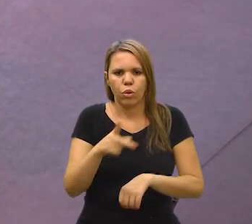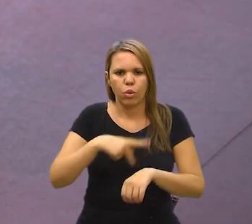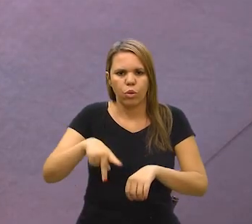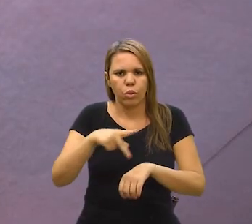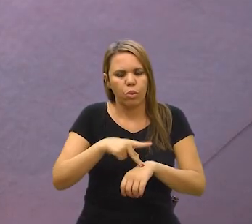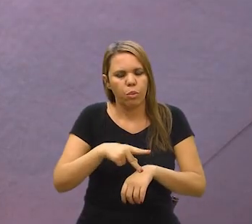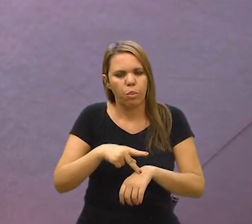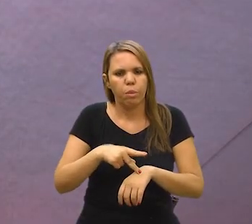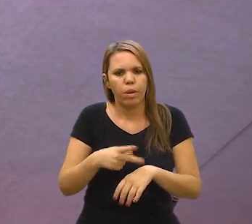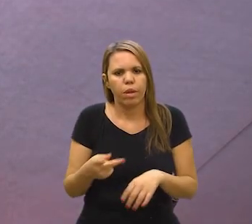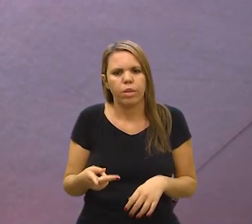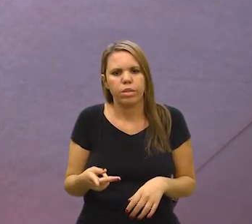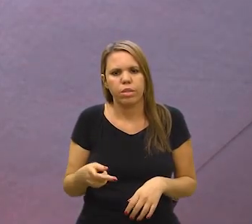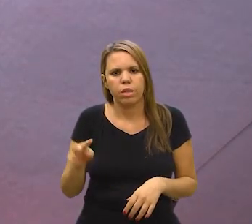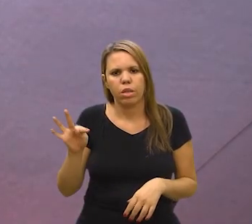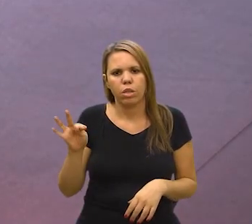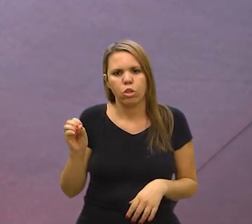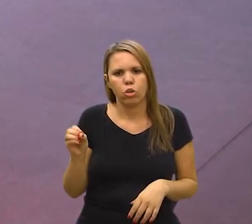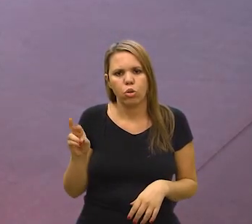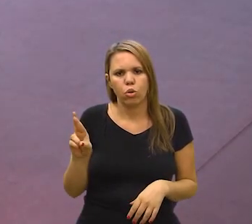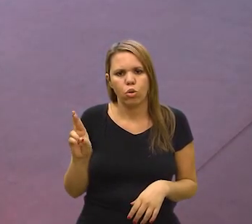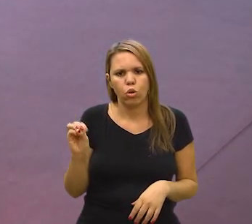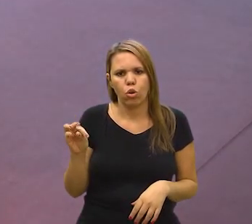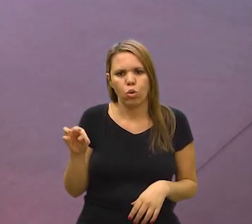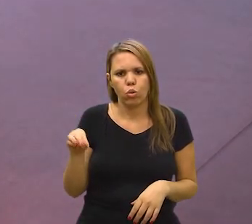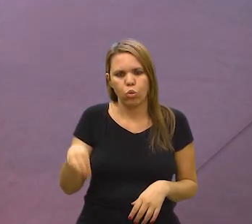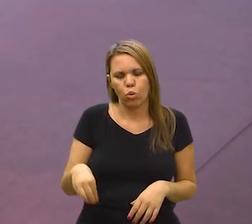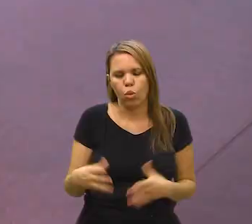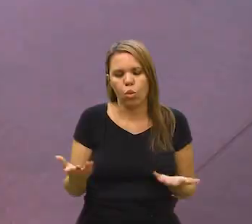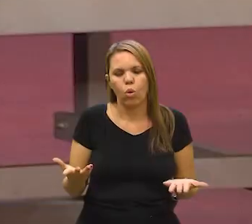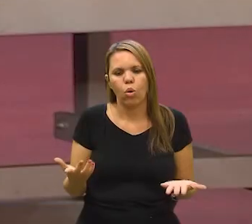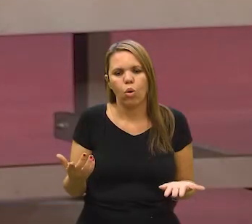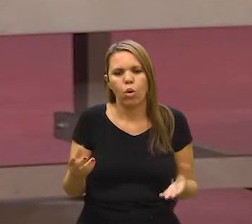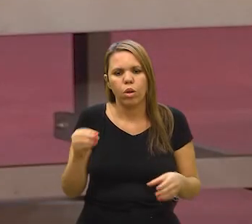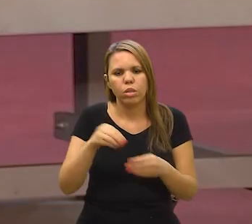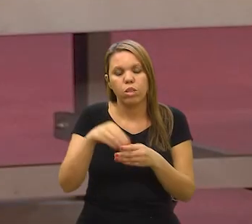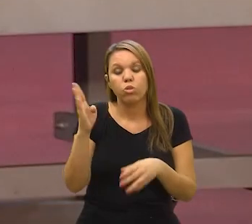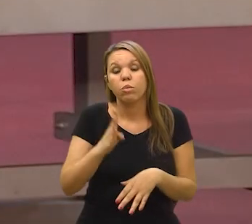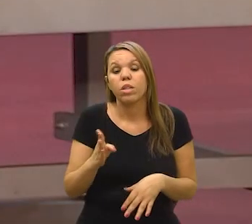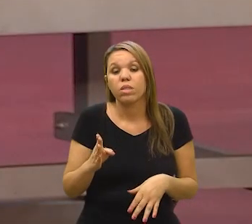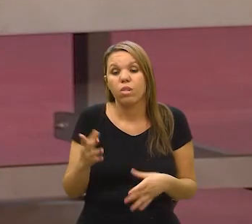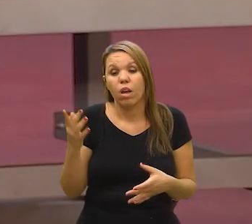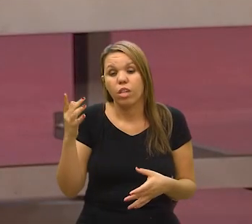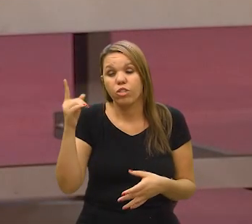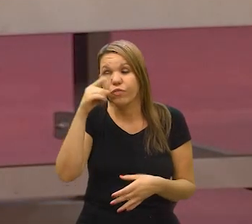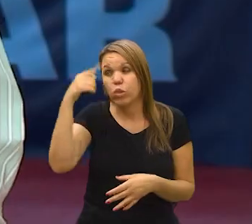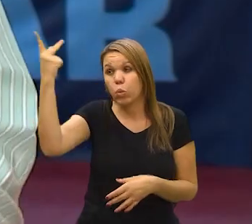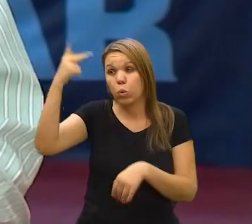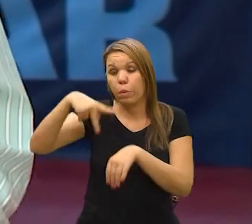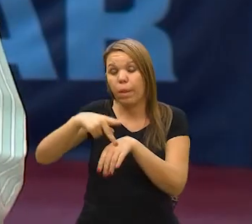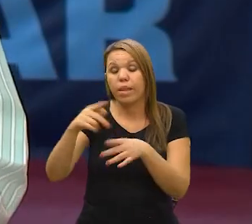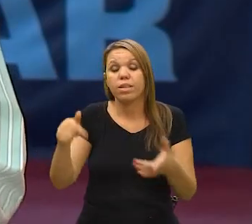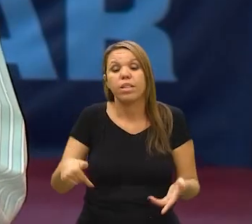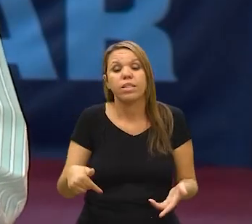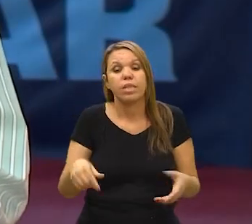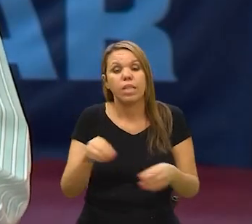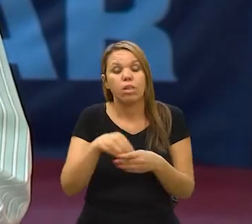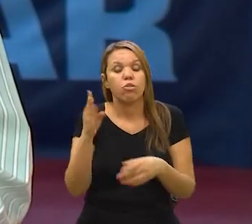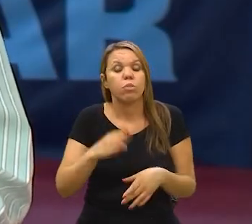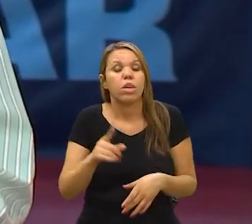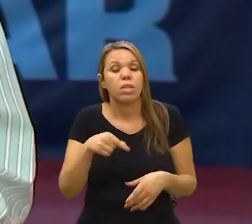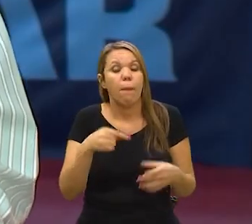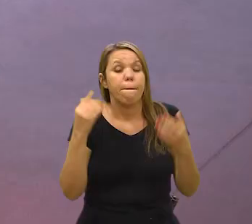Toronto, você falou, não, que é amedronta, que é difícil, e jogando em casa, então, no Brasil? Eu imagino que isso seja ainda maior.